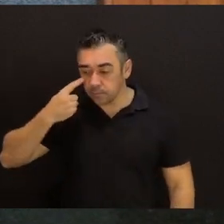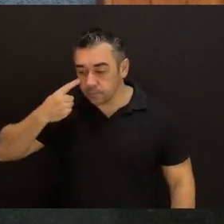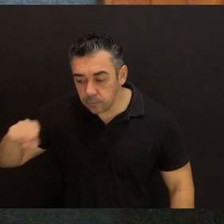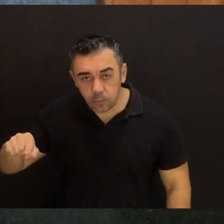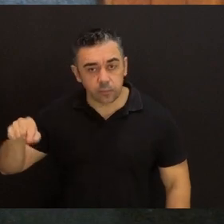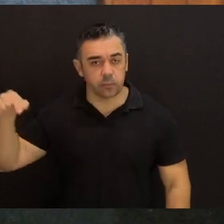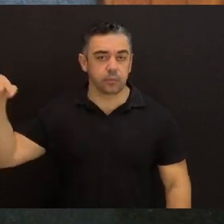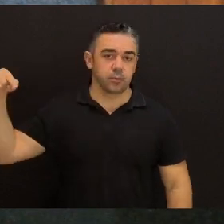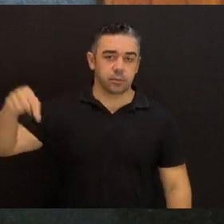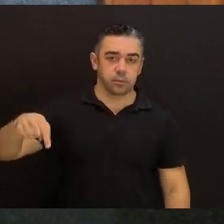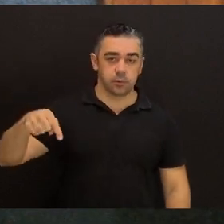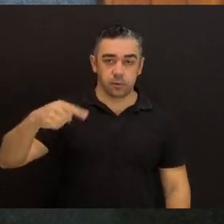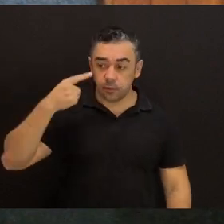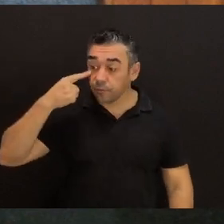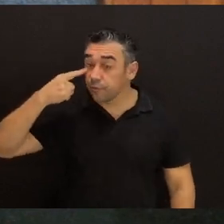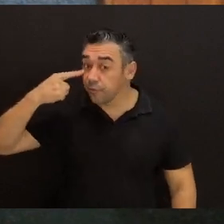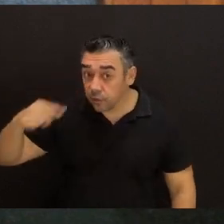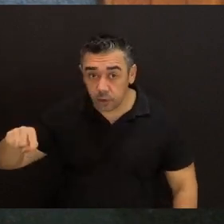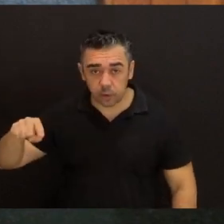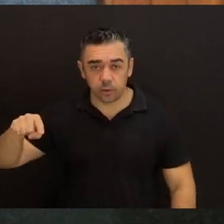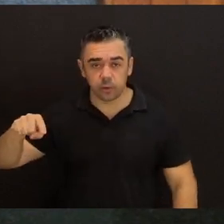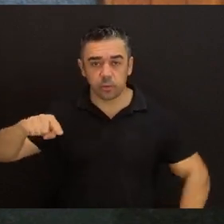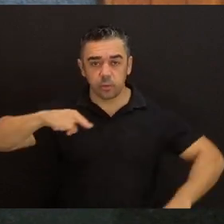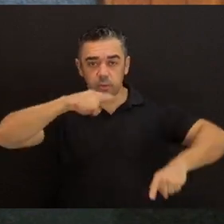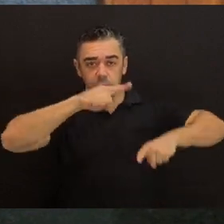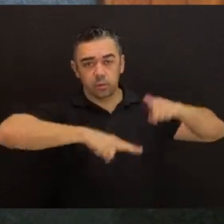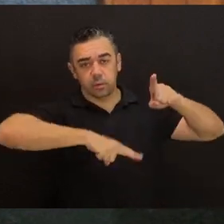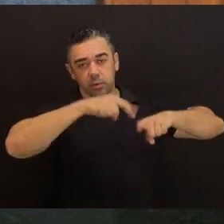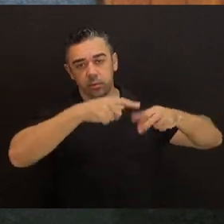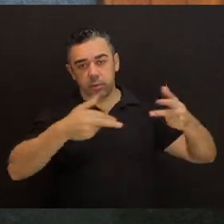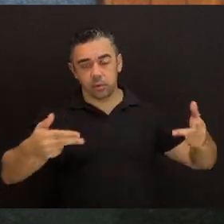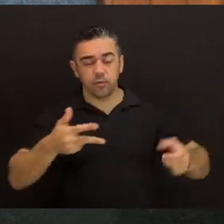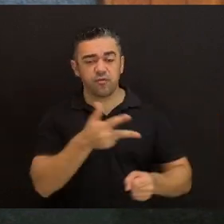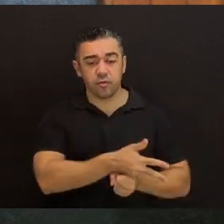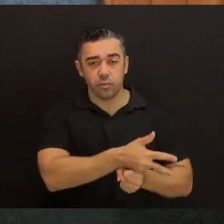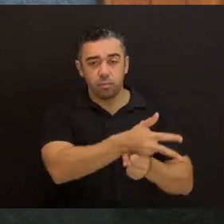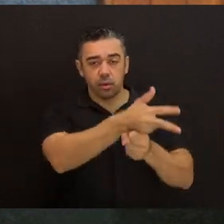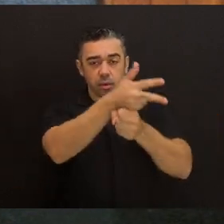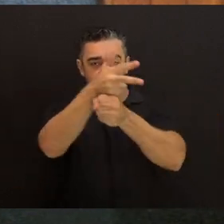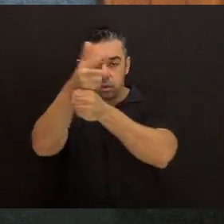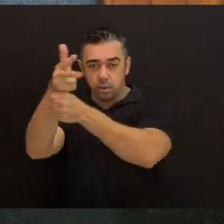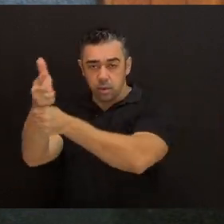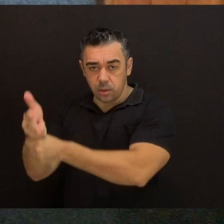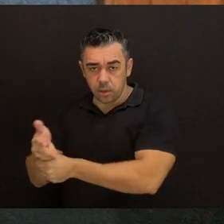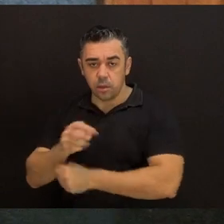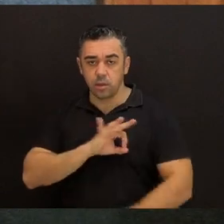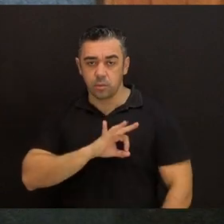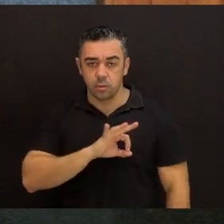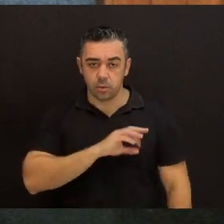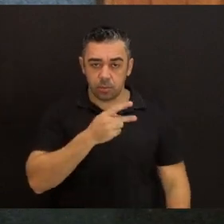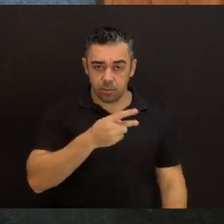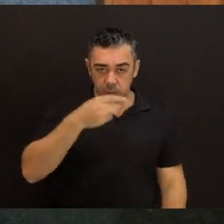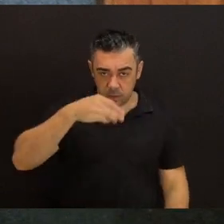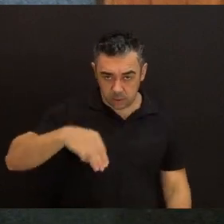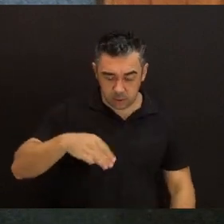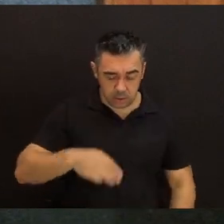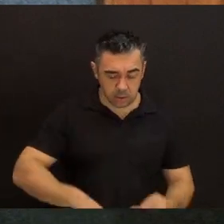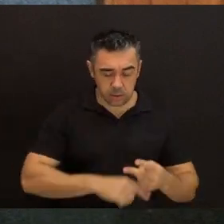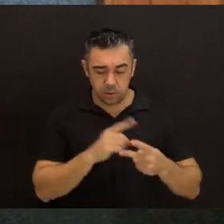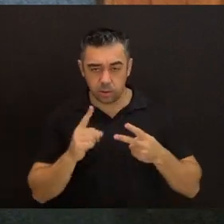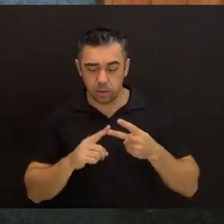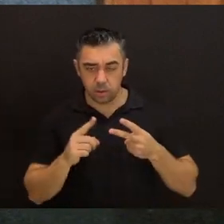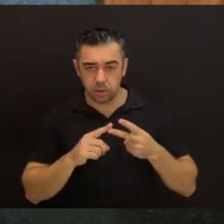Vereador cabelo eles viram todos os materiais nós filmamos e tanto a polícia militar quanto o secretário Municipal de Saúde de